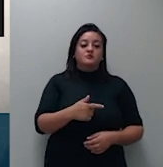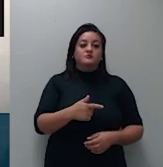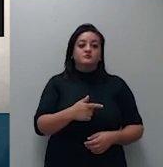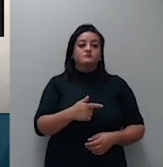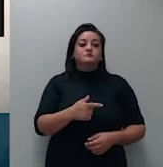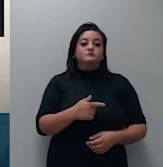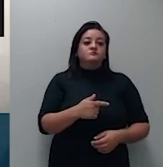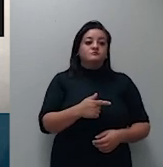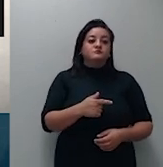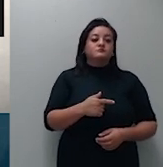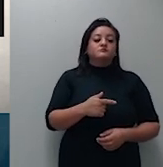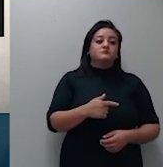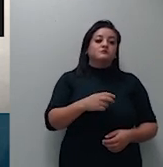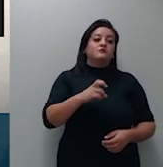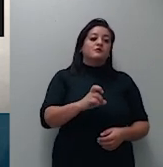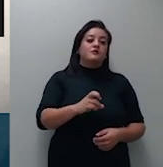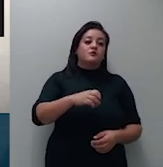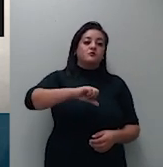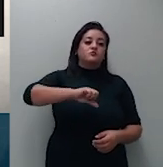1747